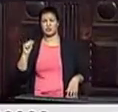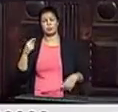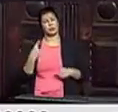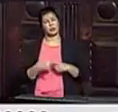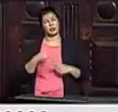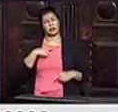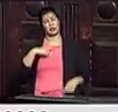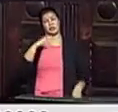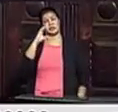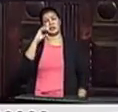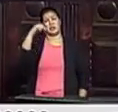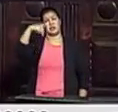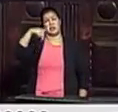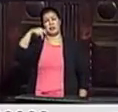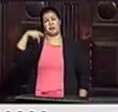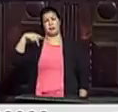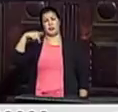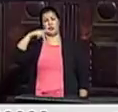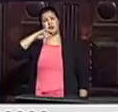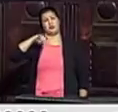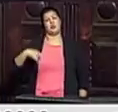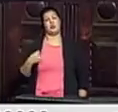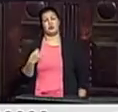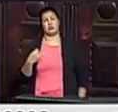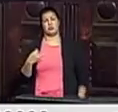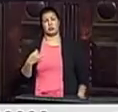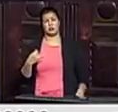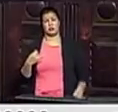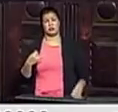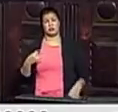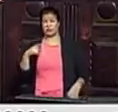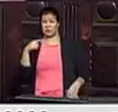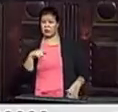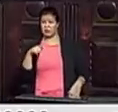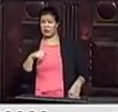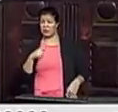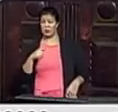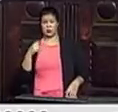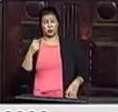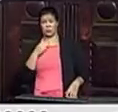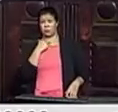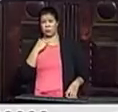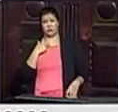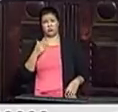pode ter financiamento público, porque o Estado é pessoa jurídica.